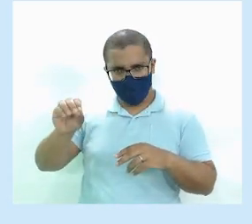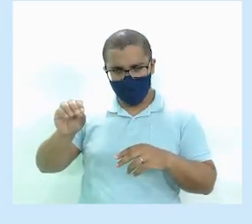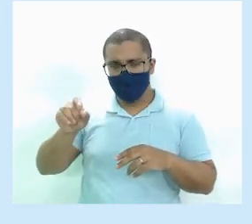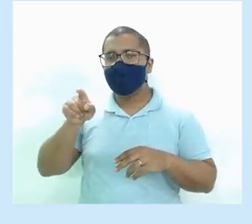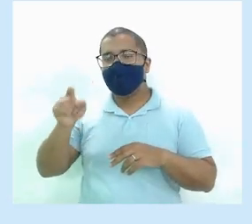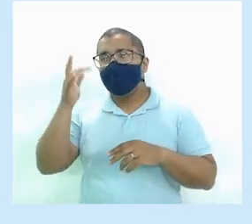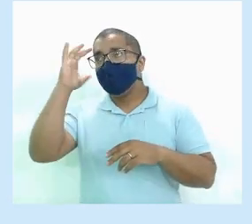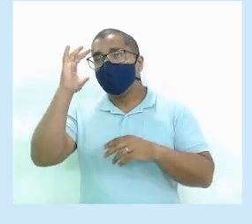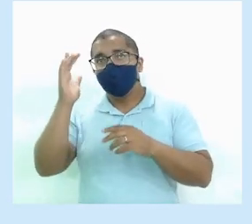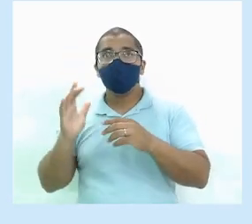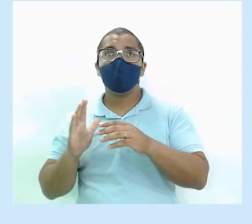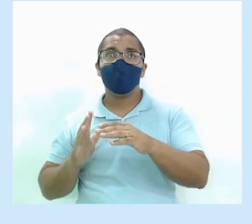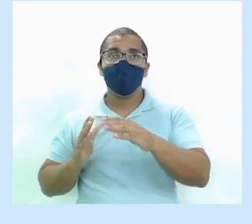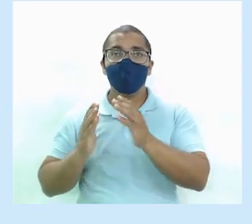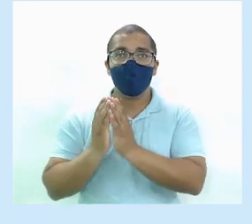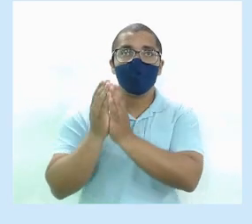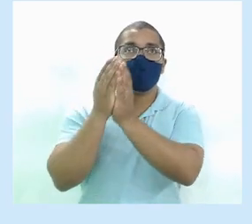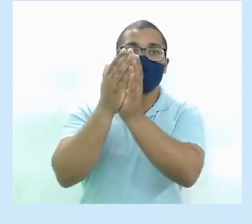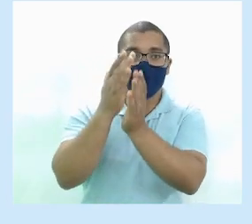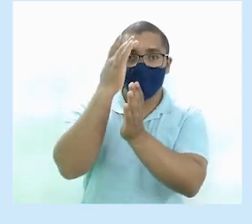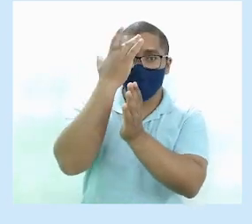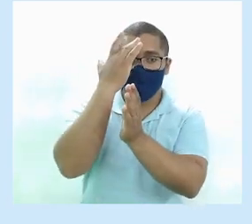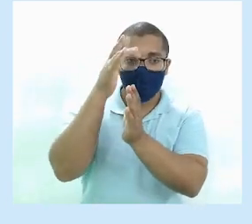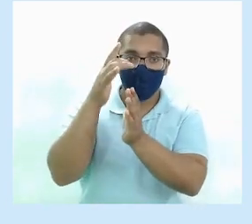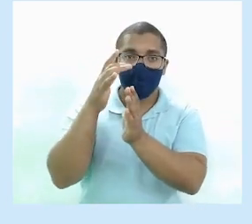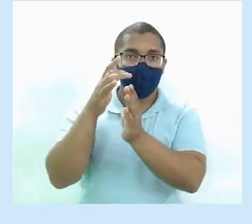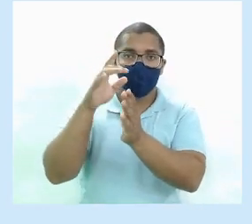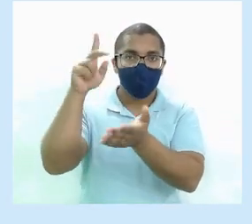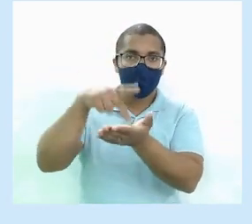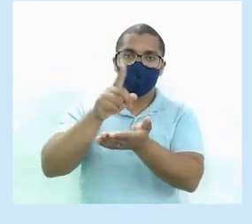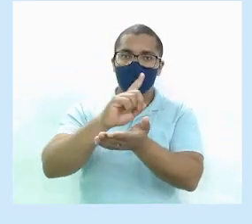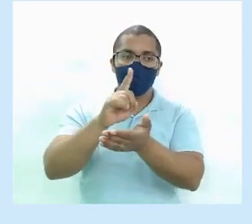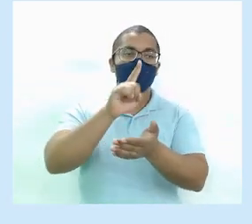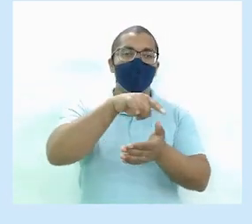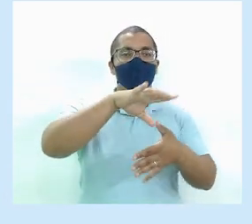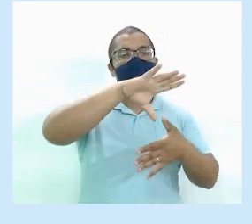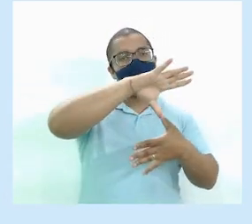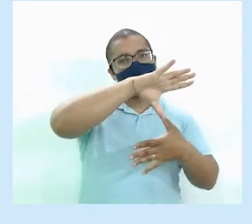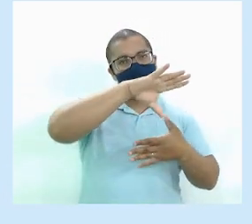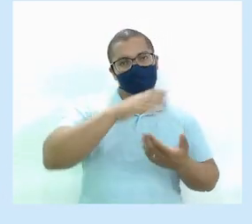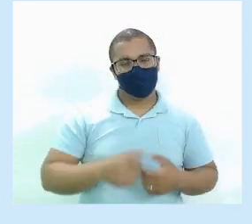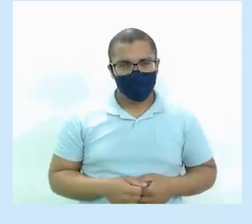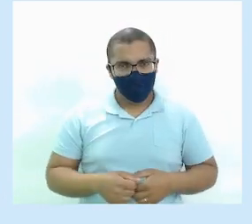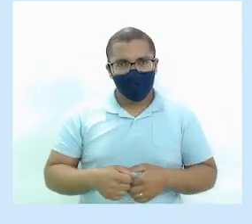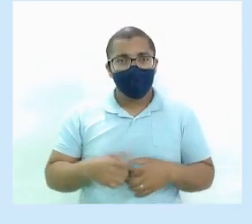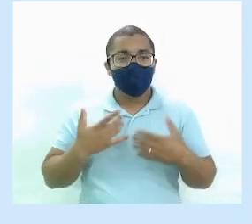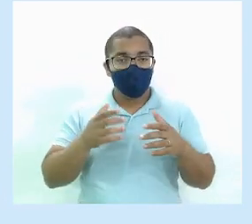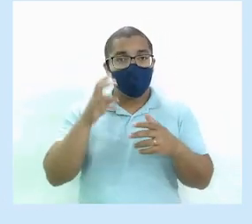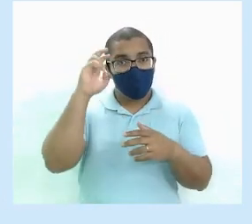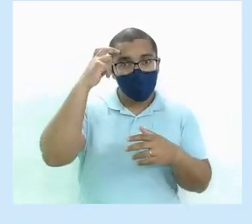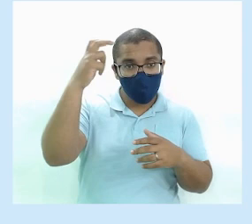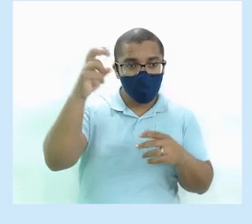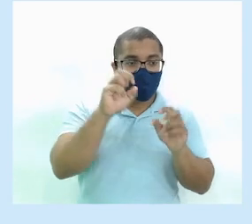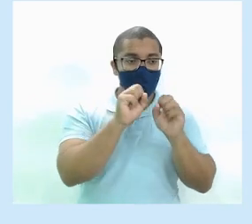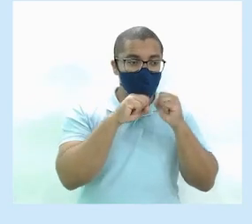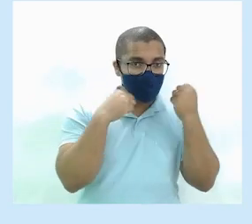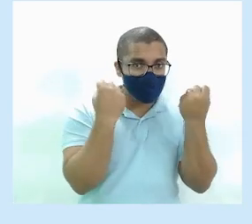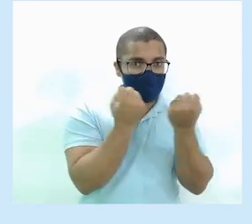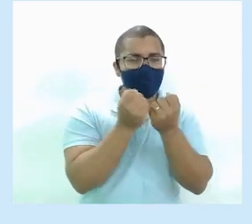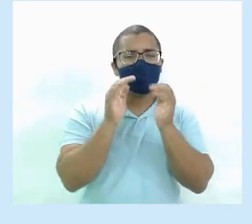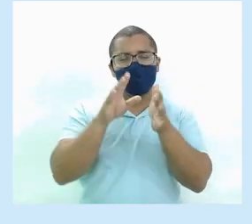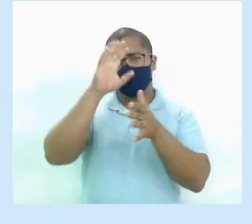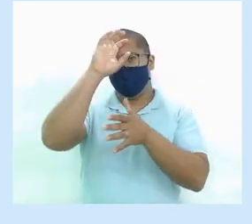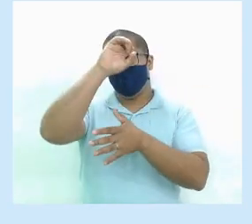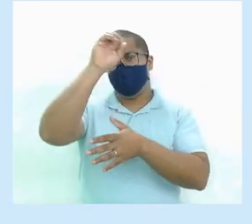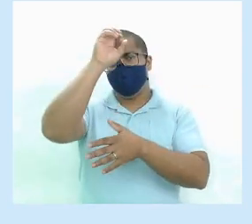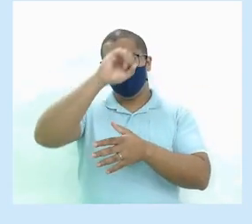na Índia, mas Colombo estava chegando na América. Então foi errado. As culturas e sociedades desses povos a gente viu aí